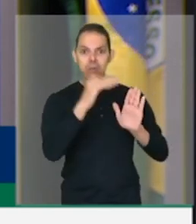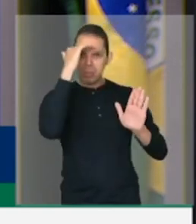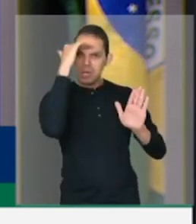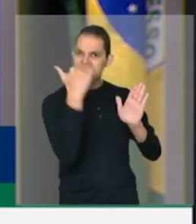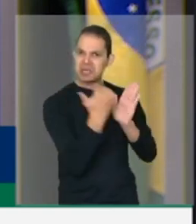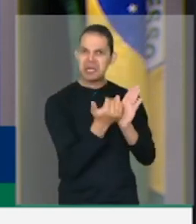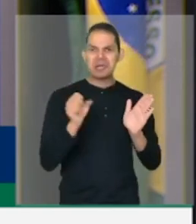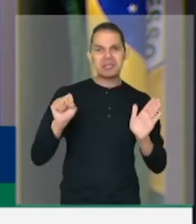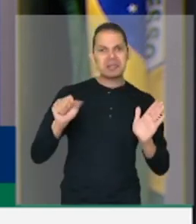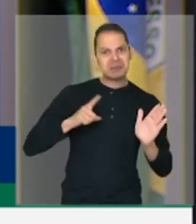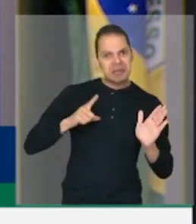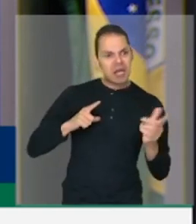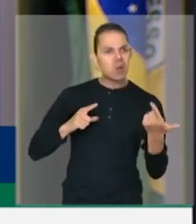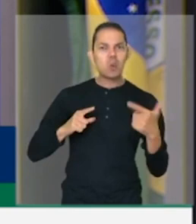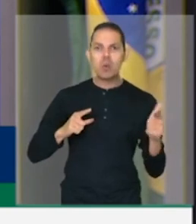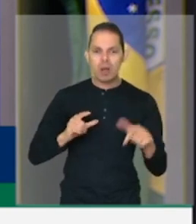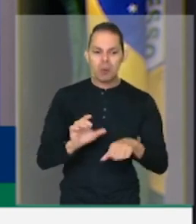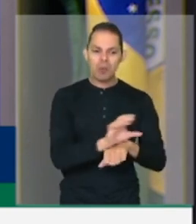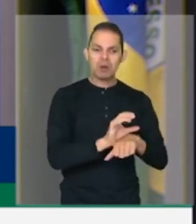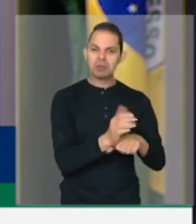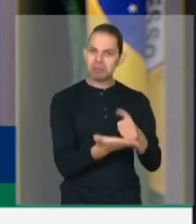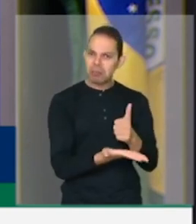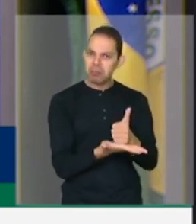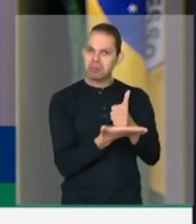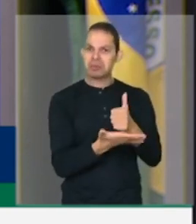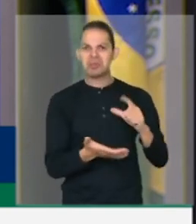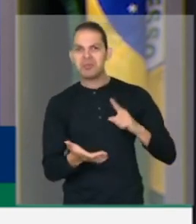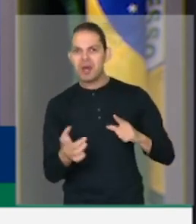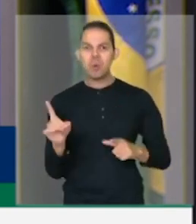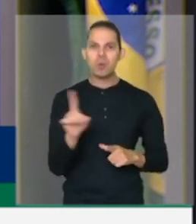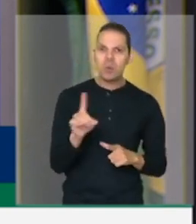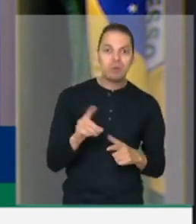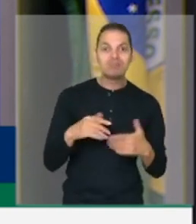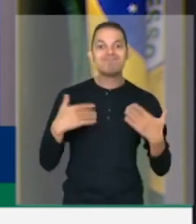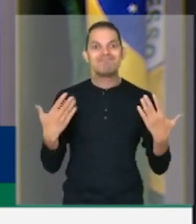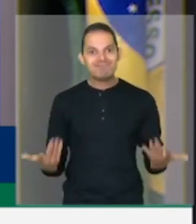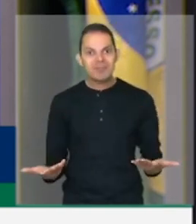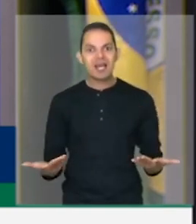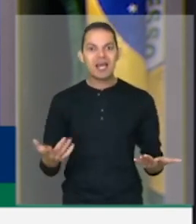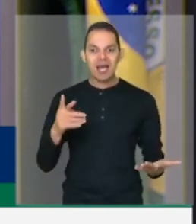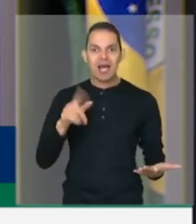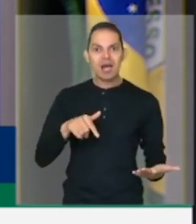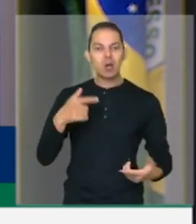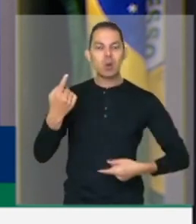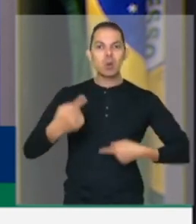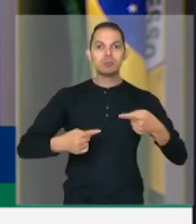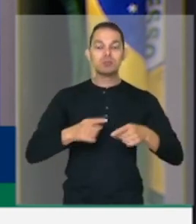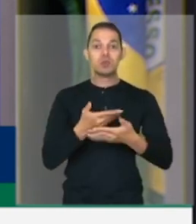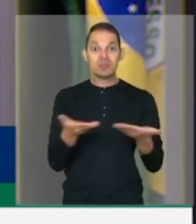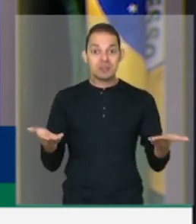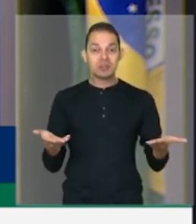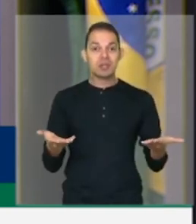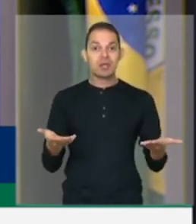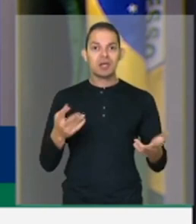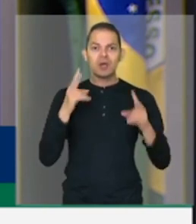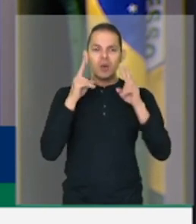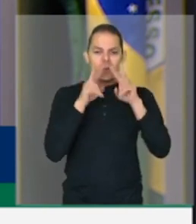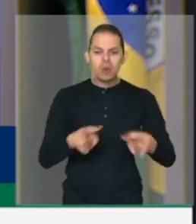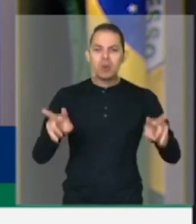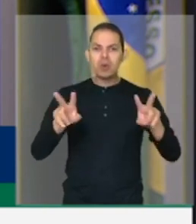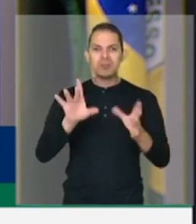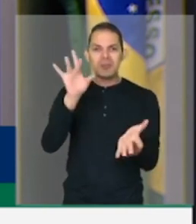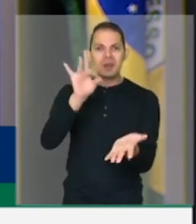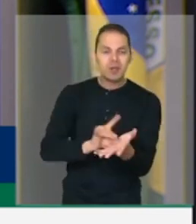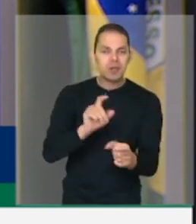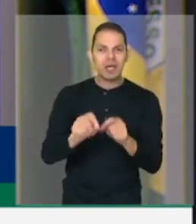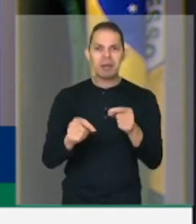se ela guardava respaldo na nossa Constituição e o que se viu aqui na verdade foi o show